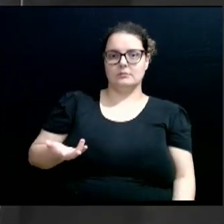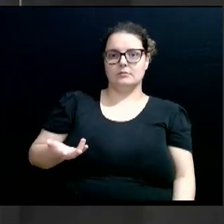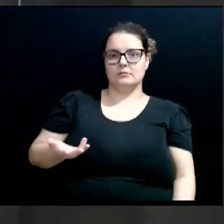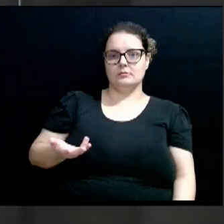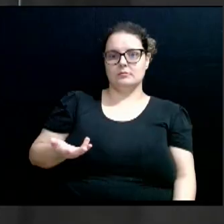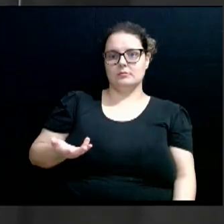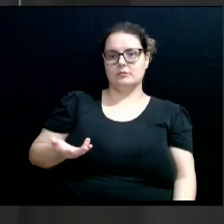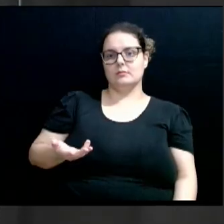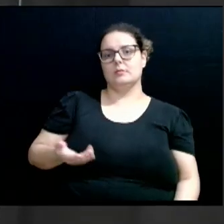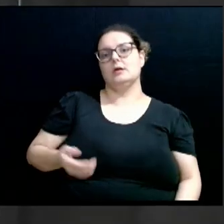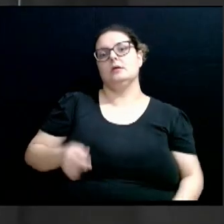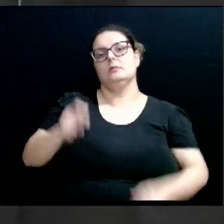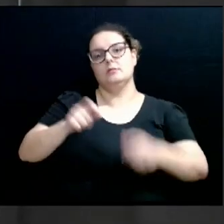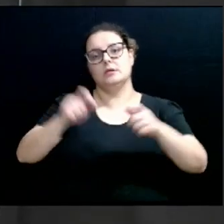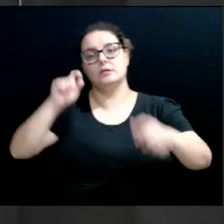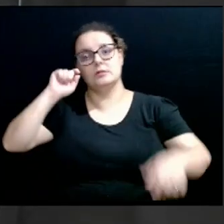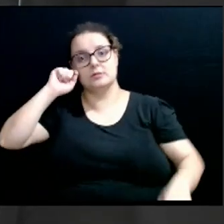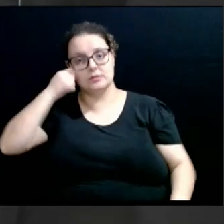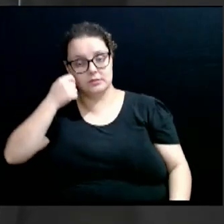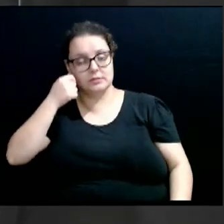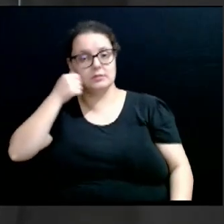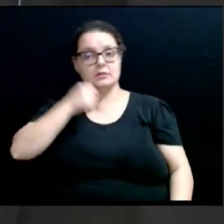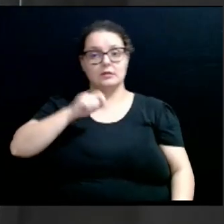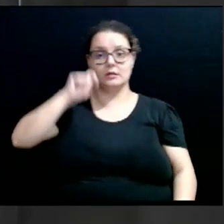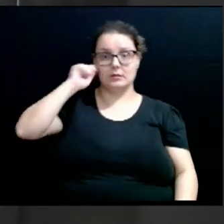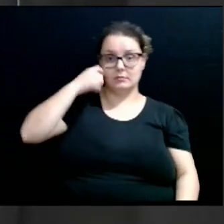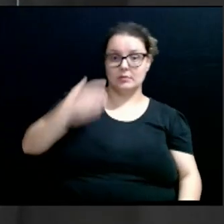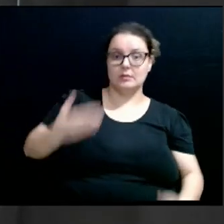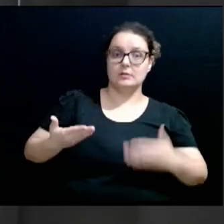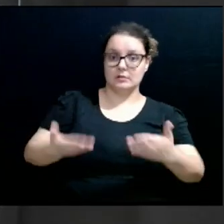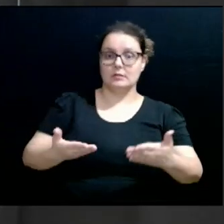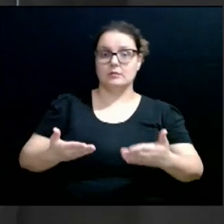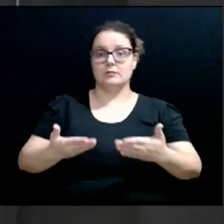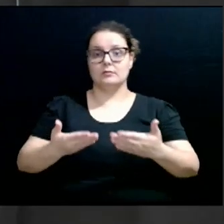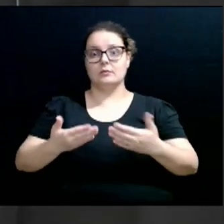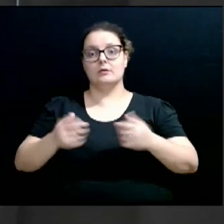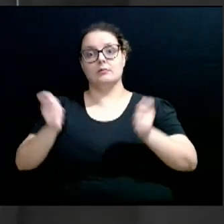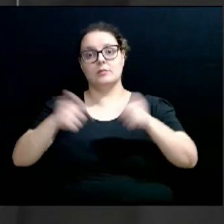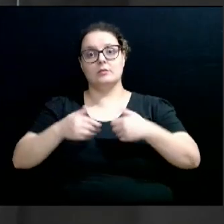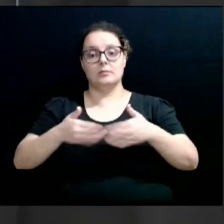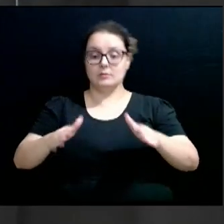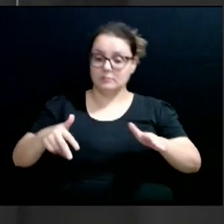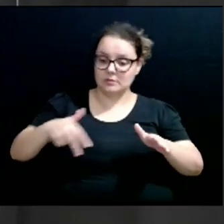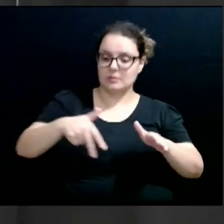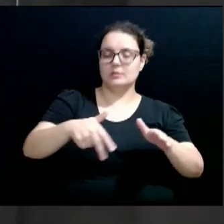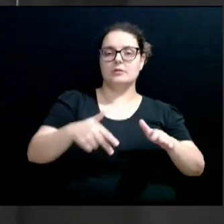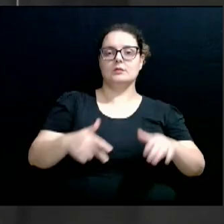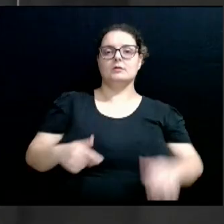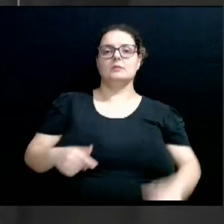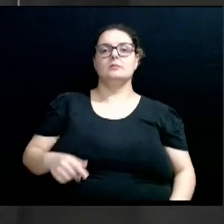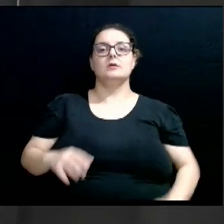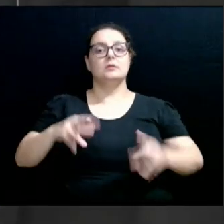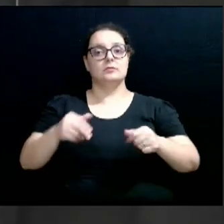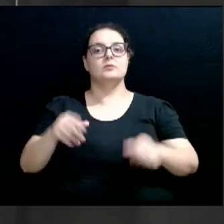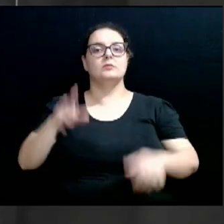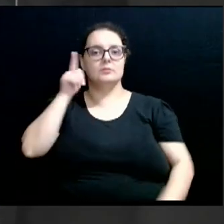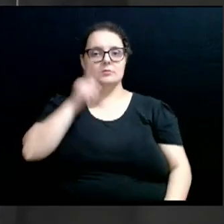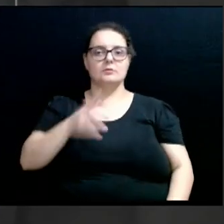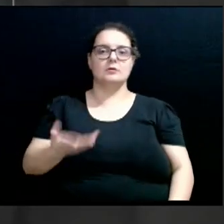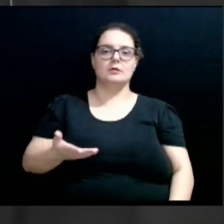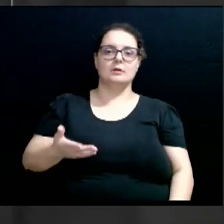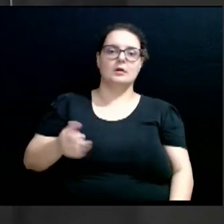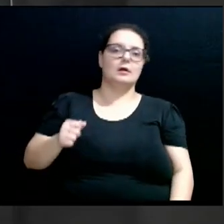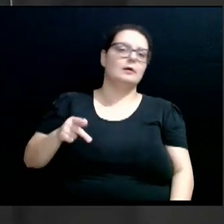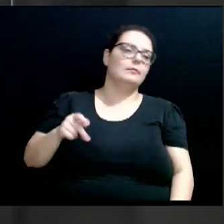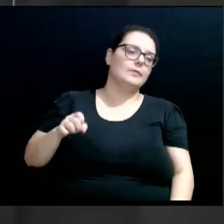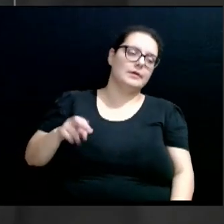outras mulheres negras é sempre a possibilidade de que todo mundo pode chegar, né? Apesar de, porque a gente vai desconsiderar o racismo, nem tudo que